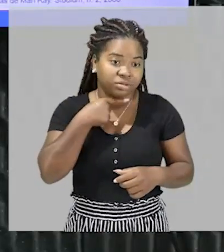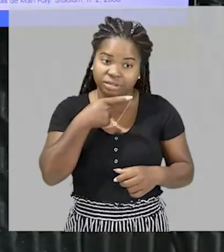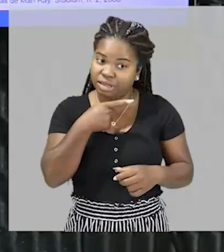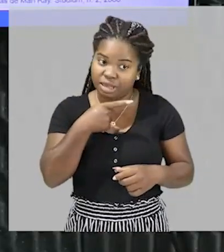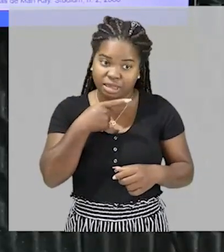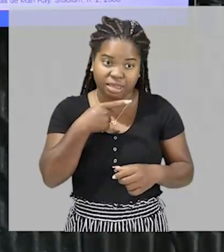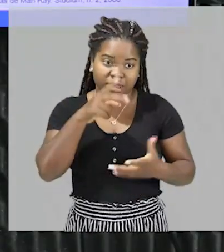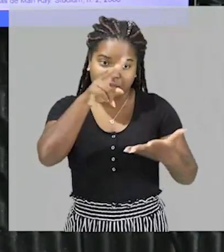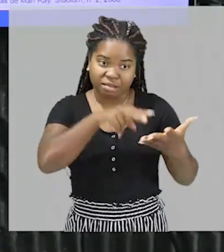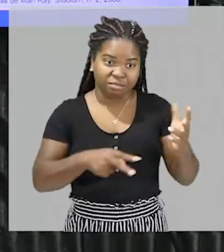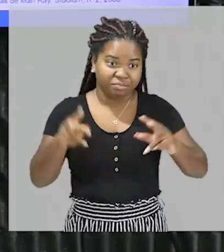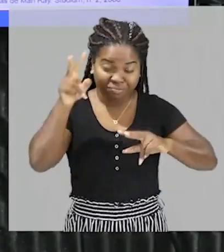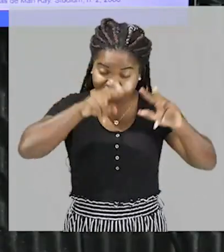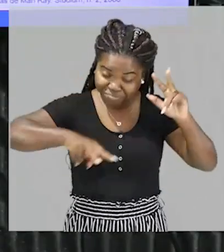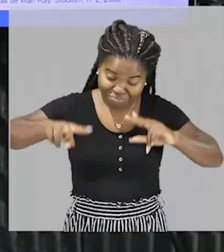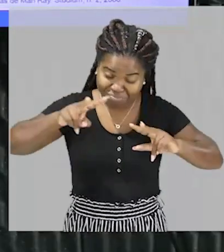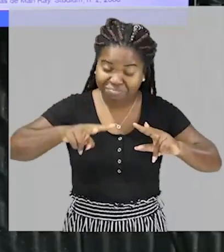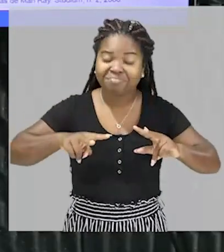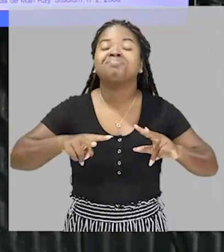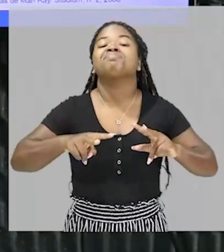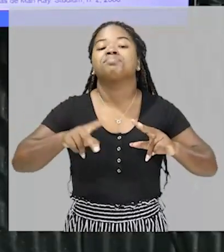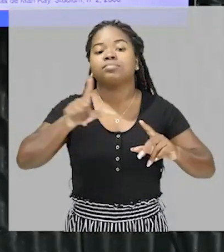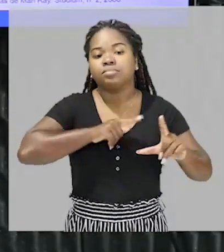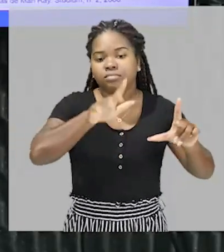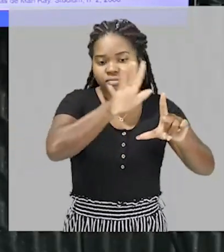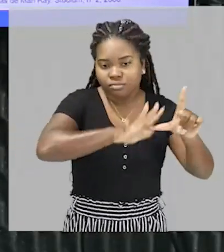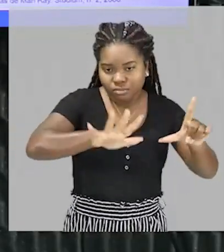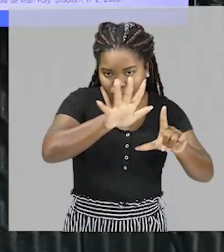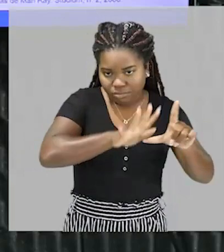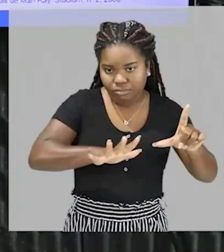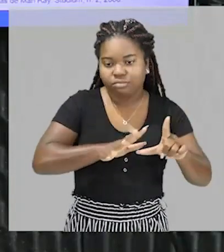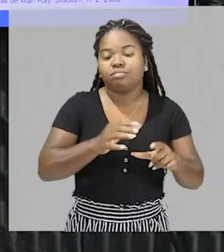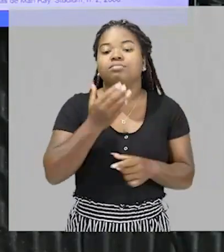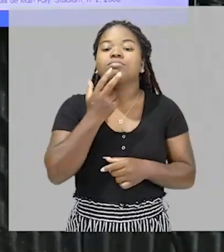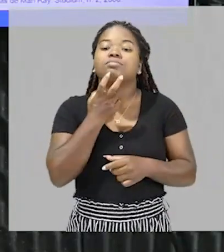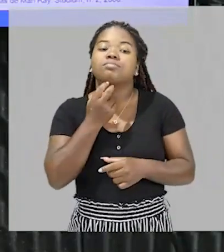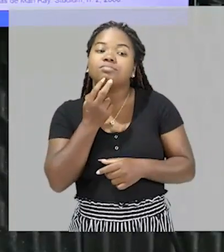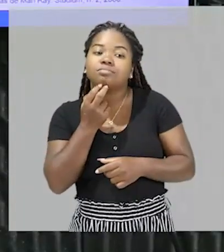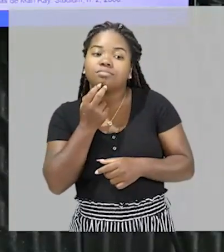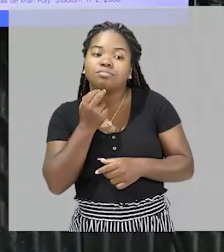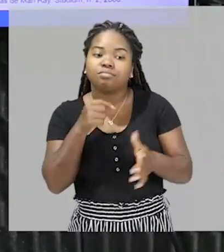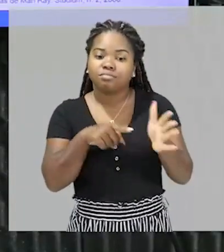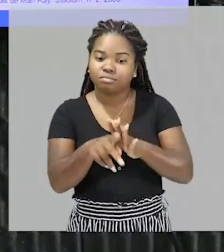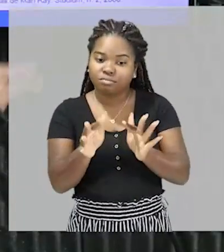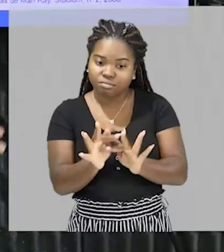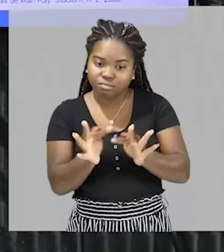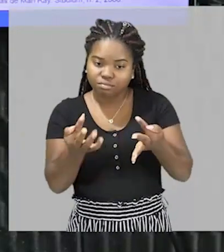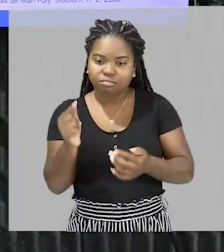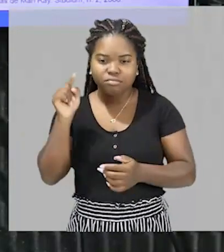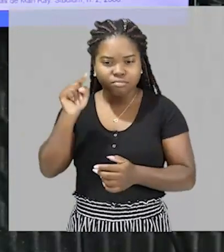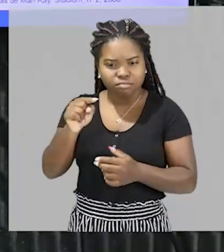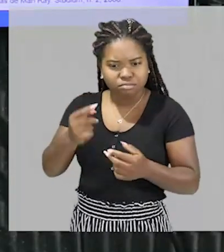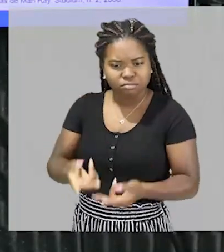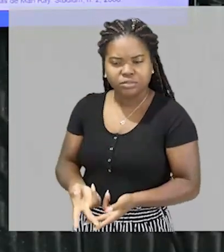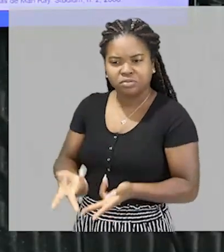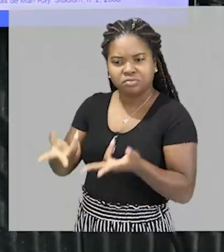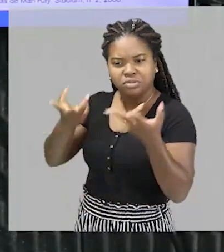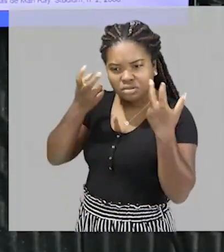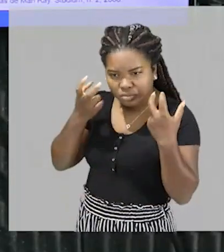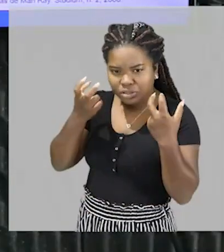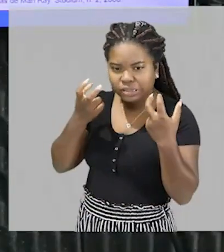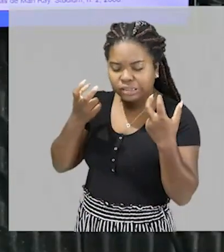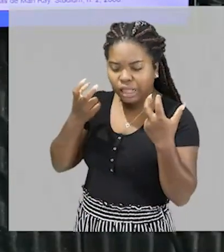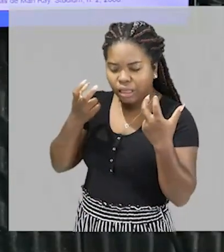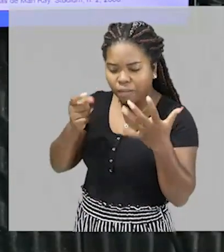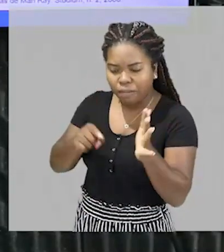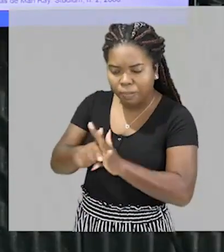como fazer leitura visual. Isso vai te ajudar muito numa questão simples, onde você olha e a questão pergunta qual o significado